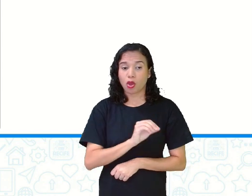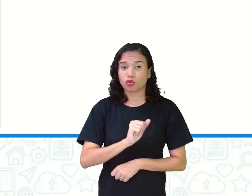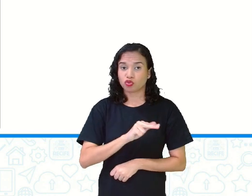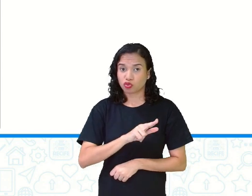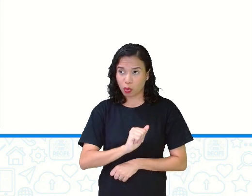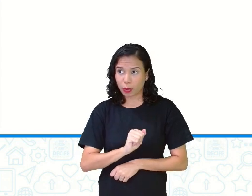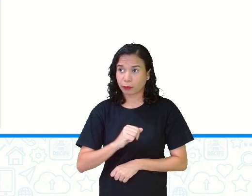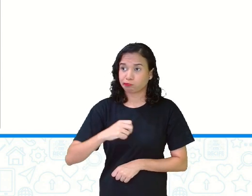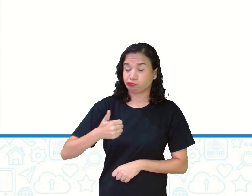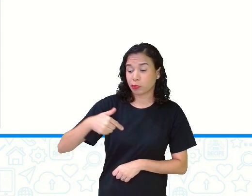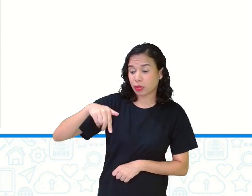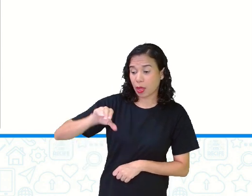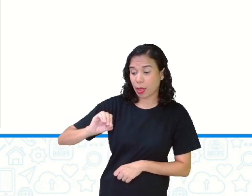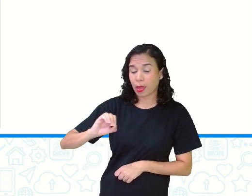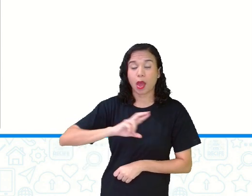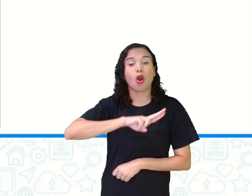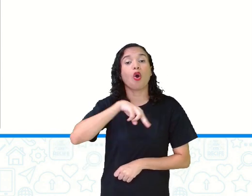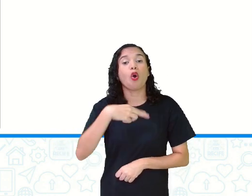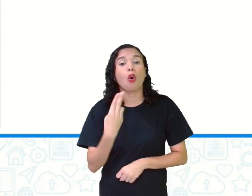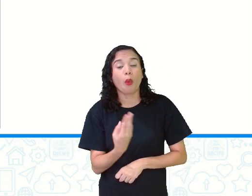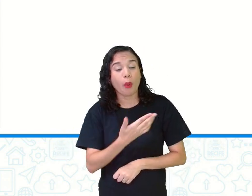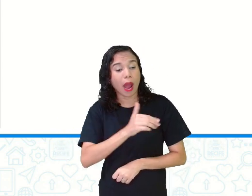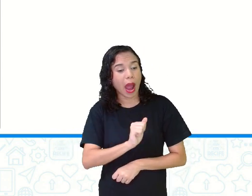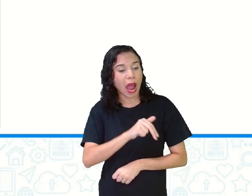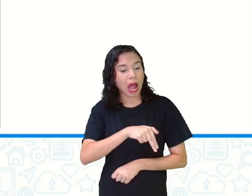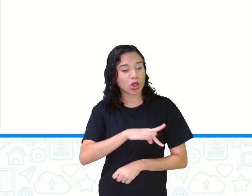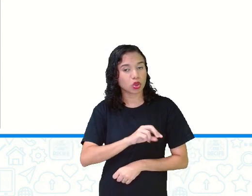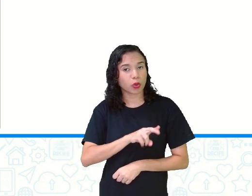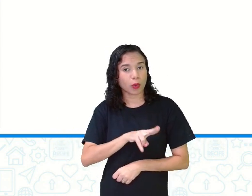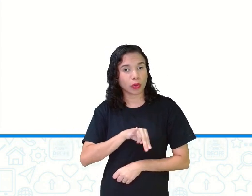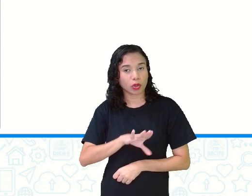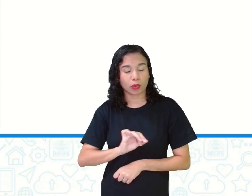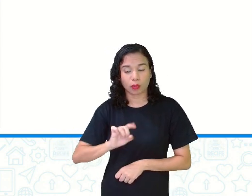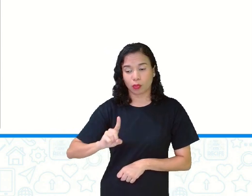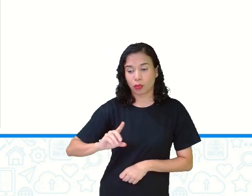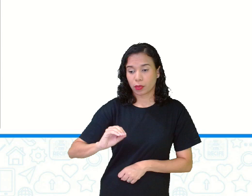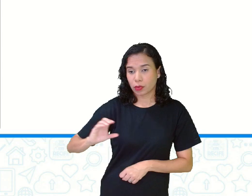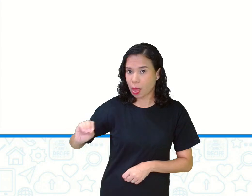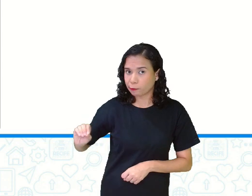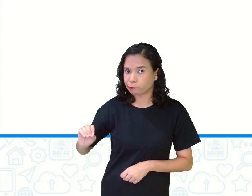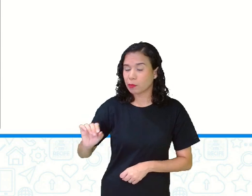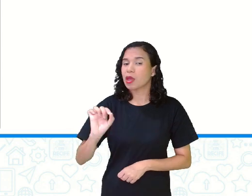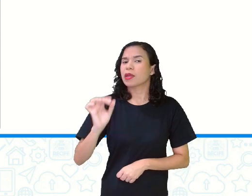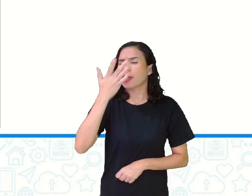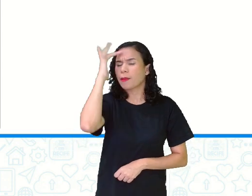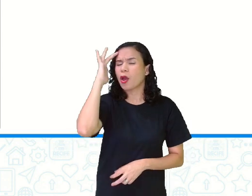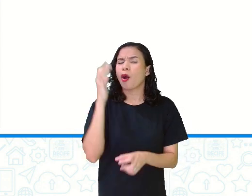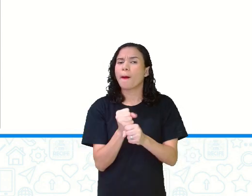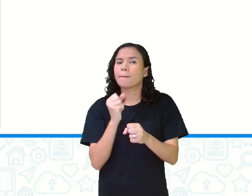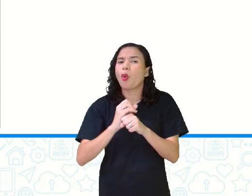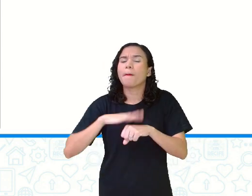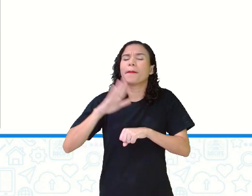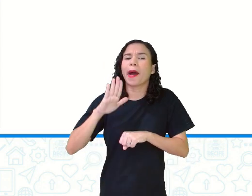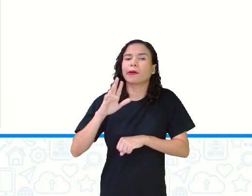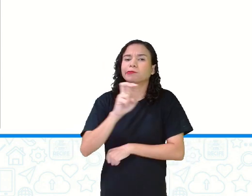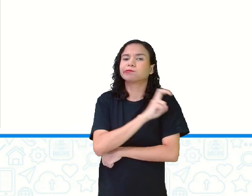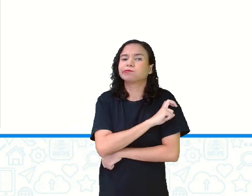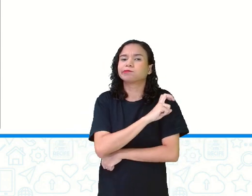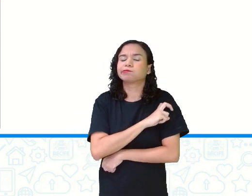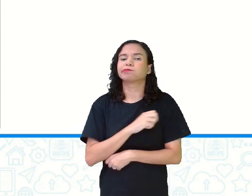170 ou Antônio com 100 pontos? Diz para mim, quinto ano. Responde para